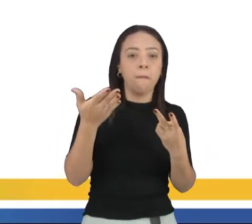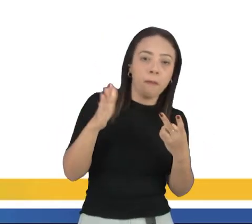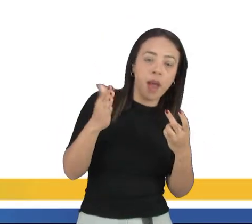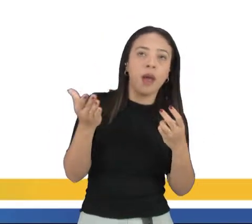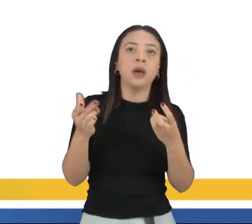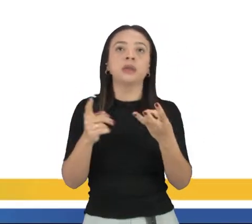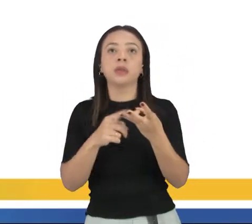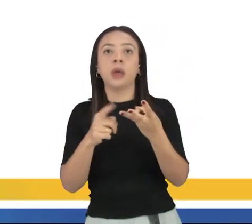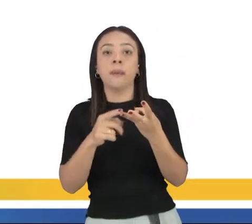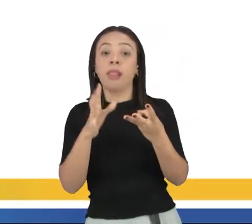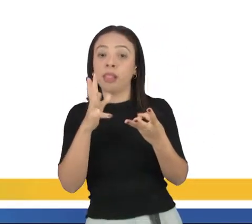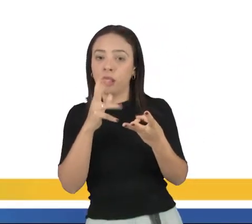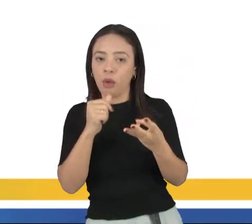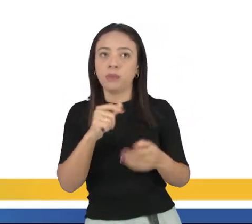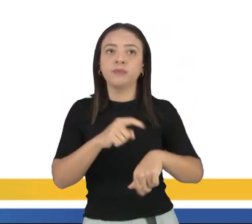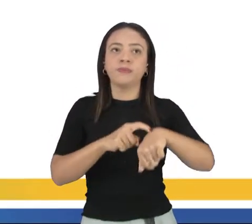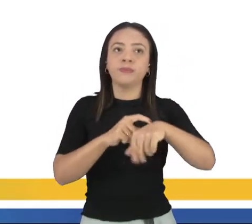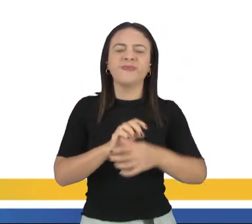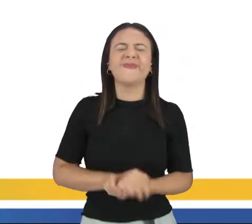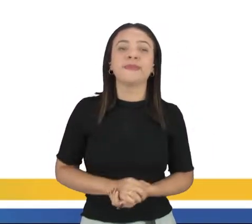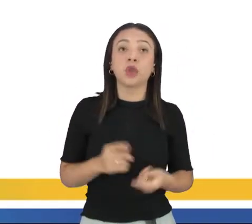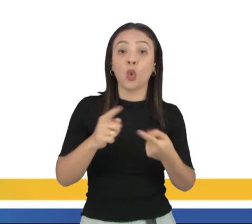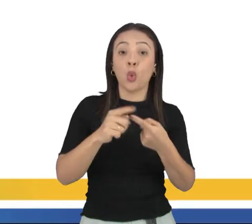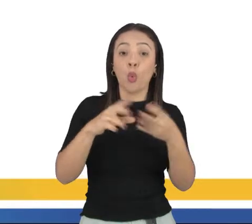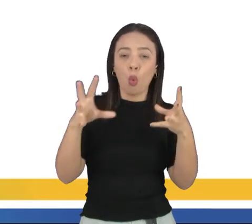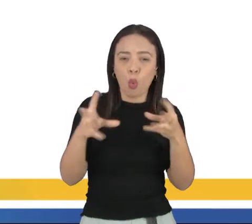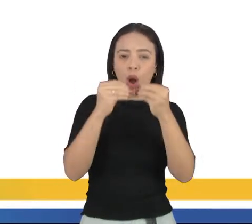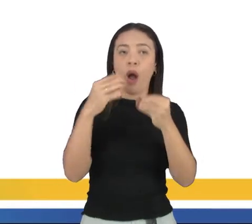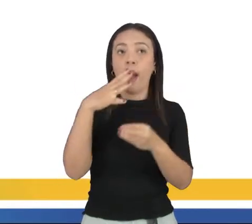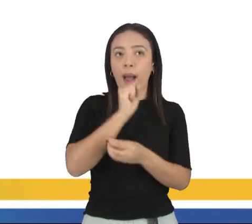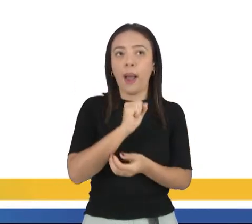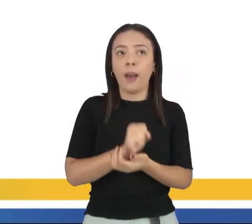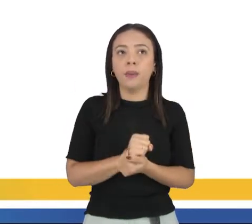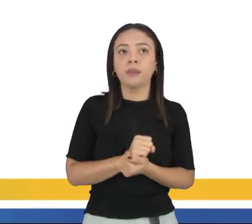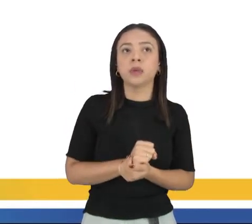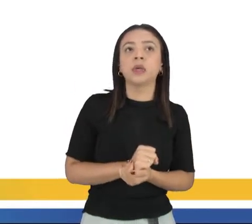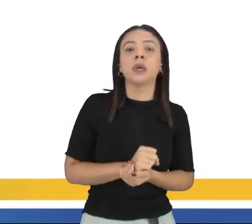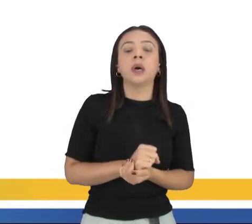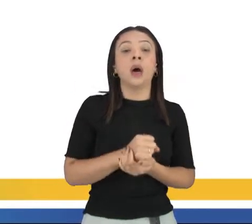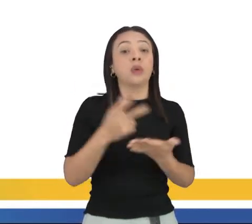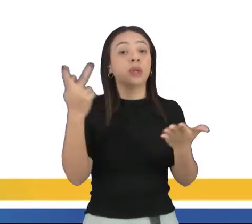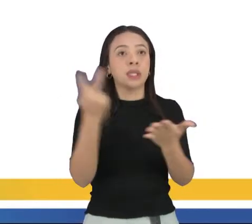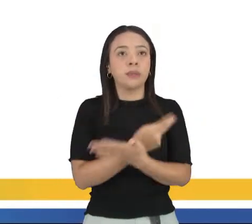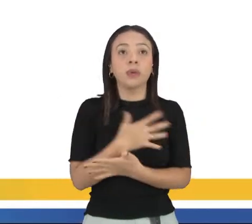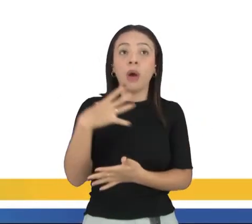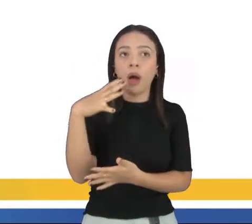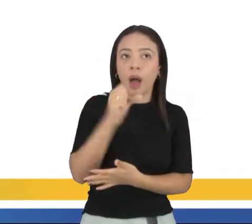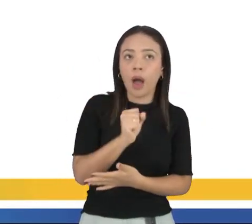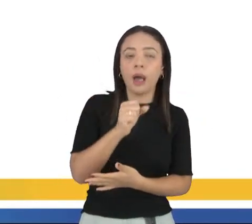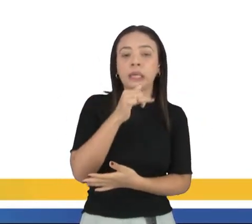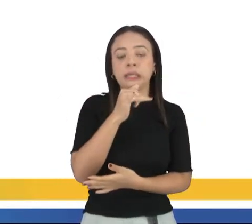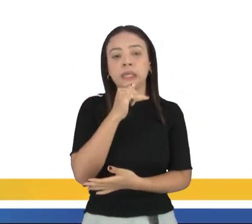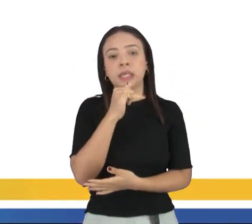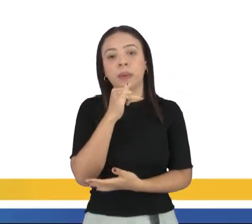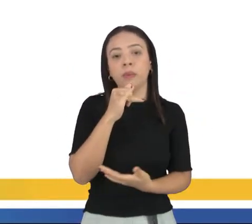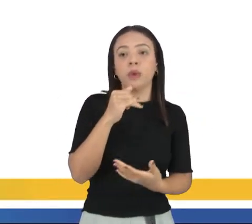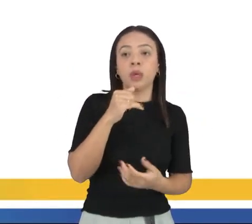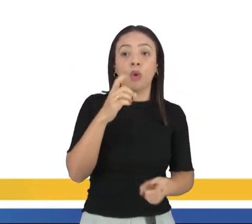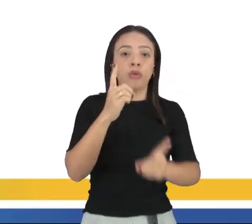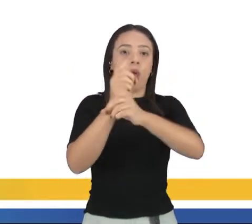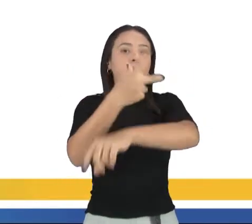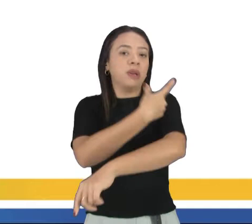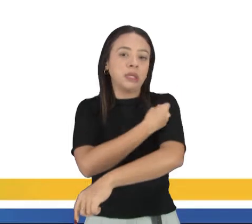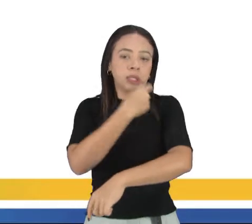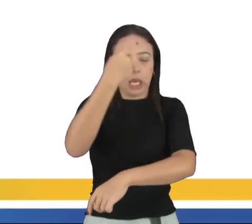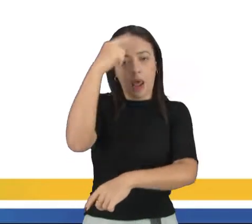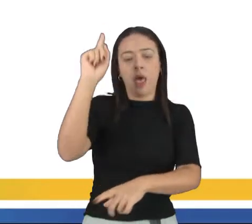e longa duração o de curta duração a gente tem um fato breve né com data e lugar determinado como a descoberta de uma vacina